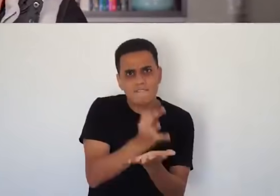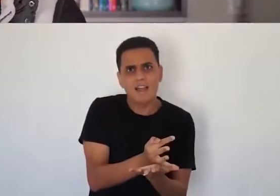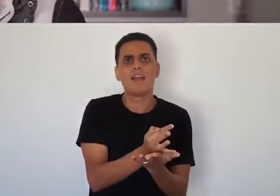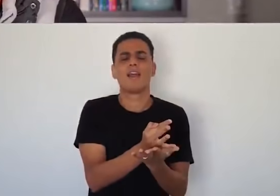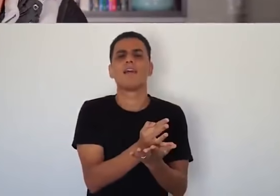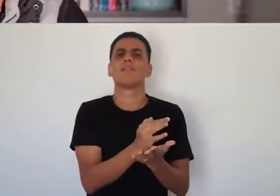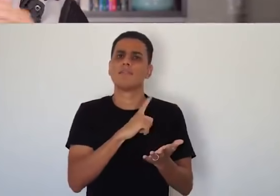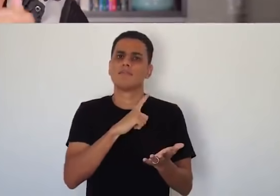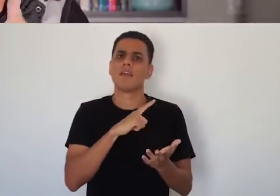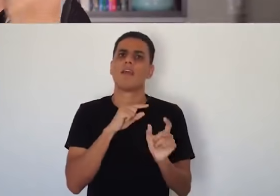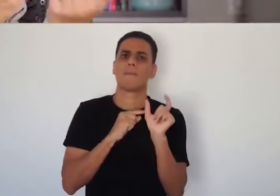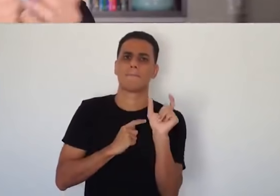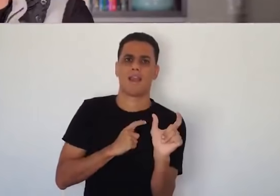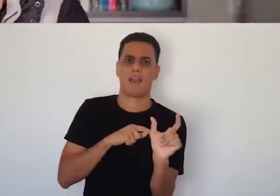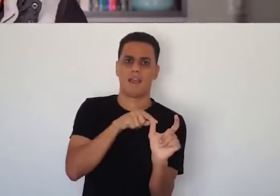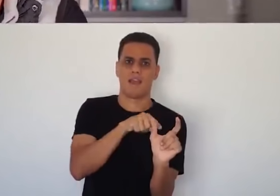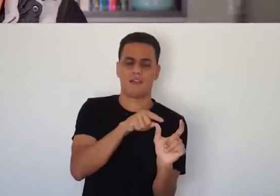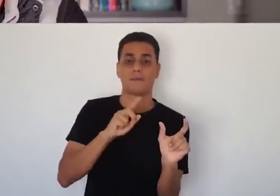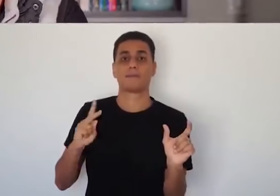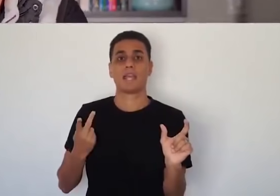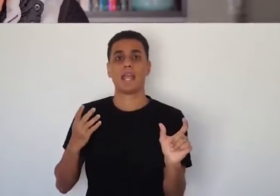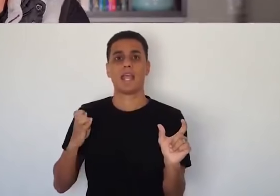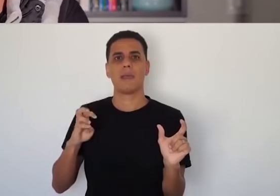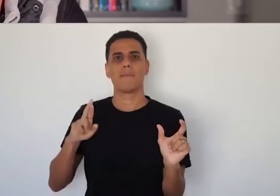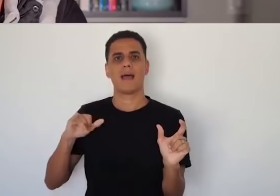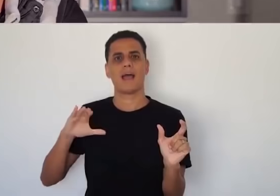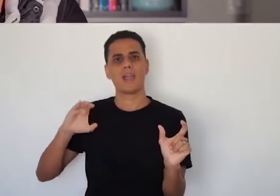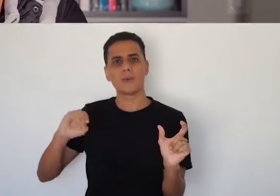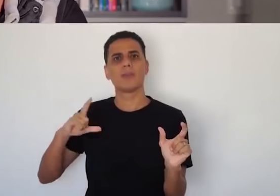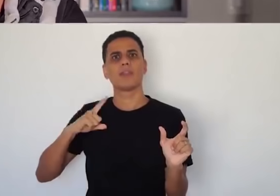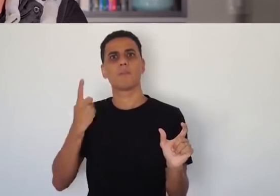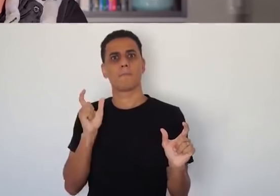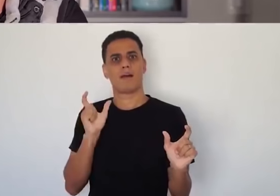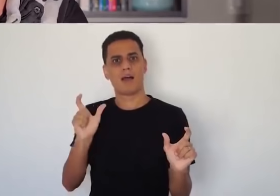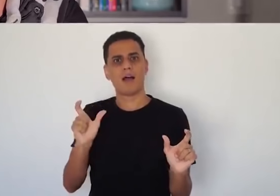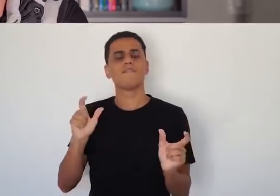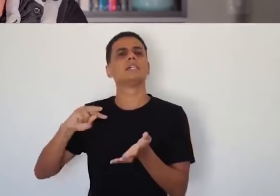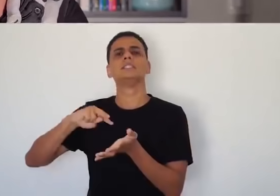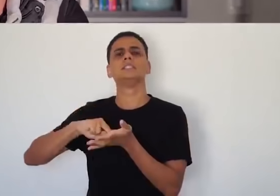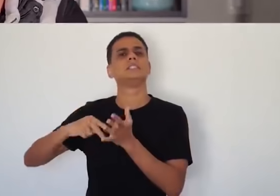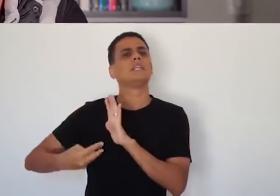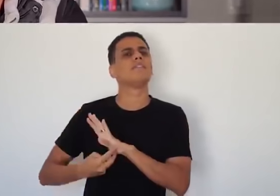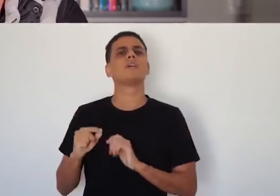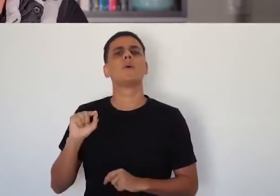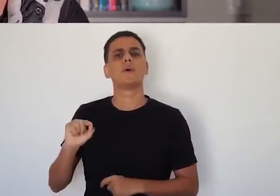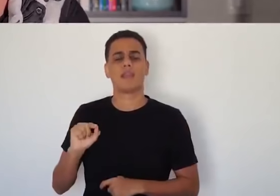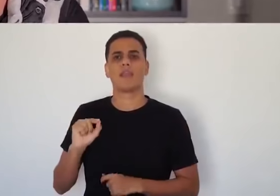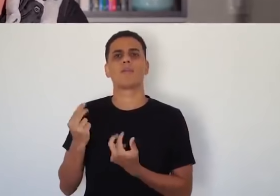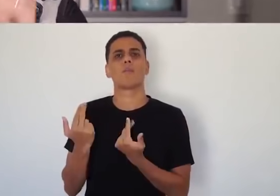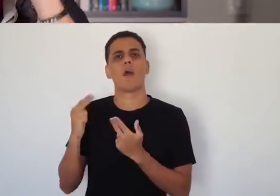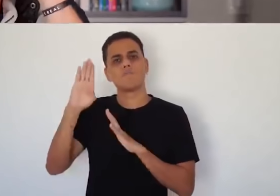àquele que nós declaramos ter fé. Então, o conceito judaico de fé, o conceito hebreu de